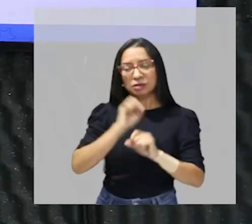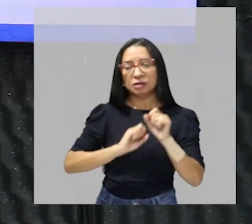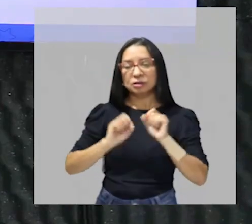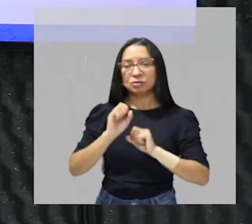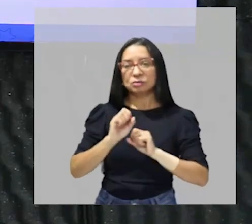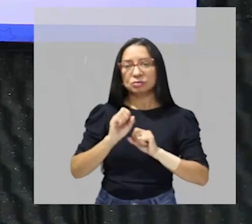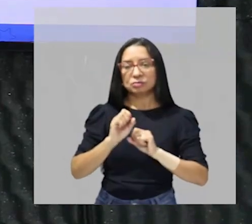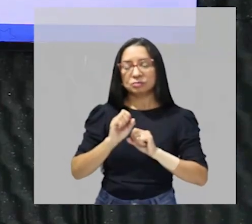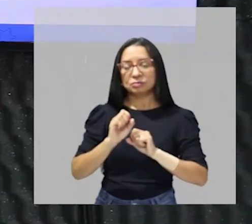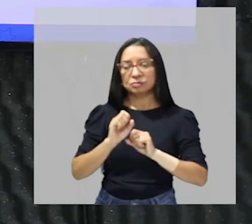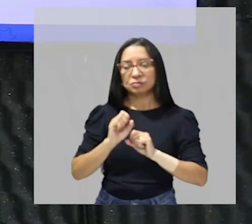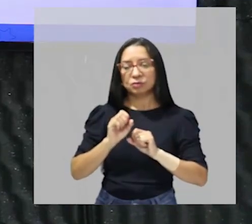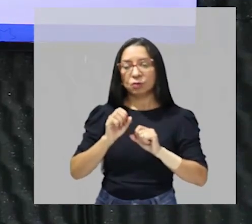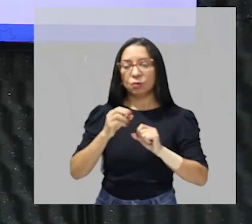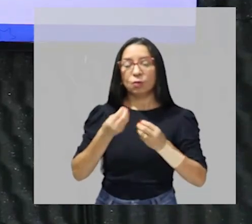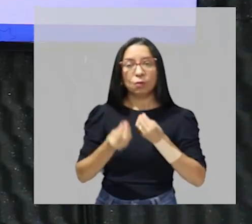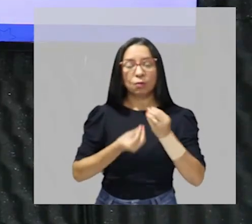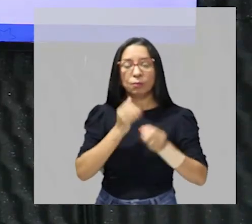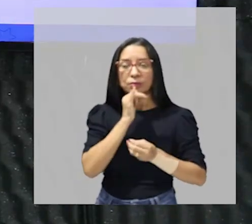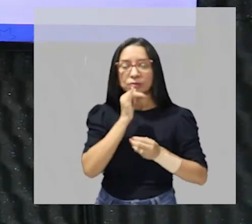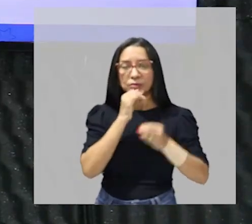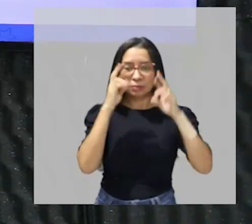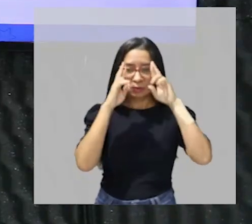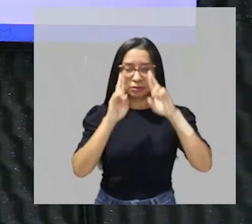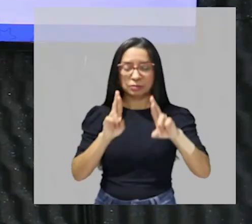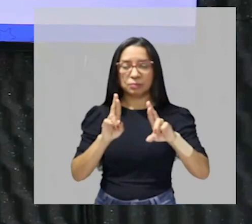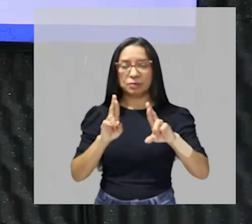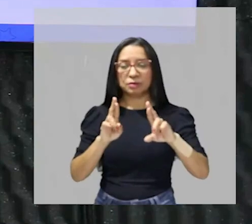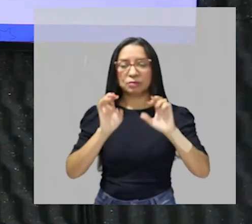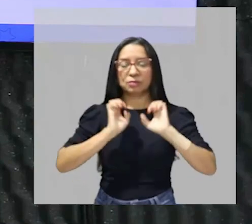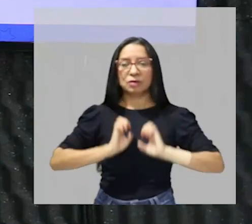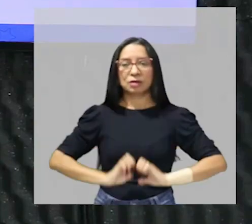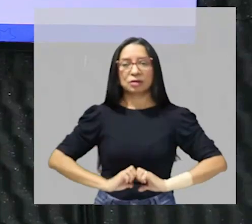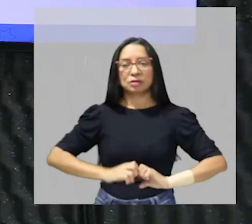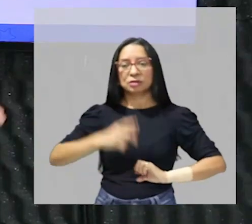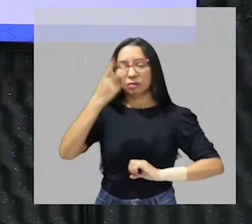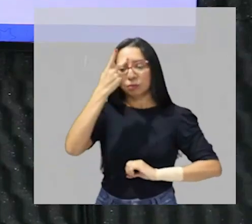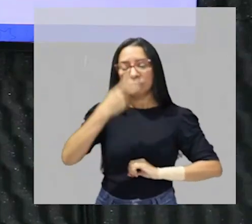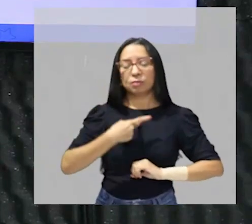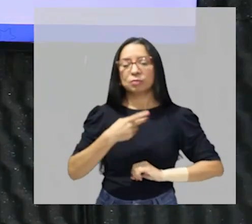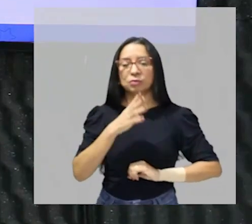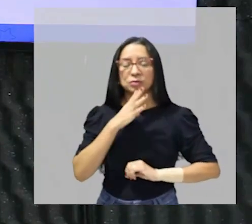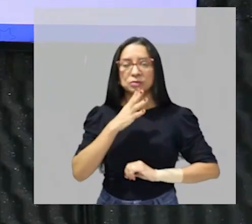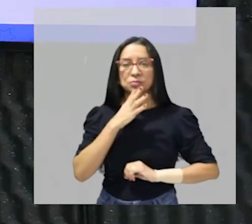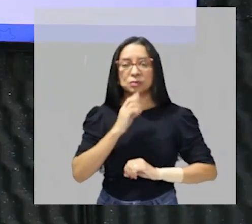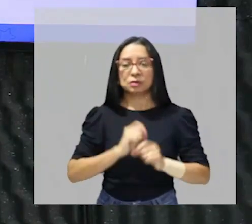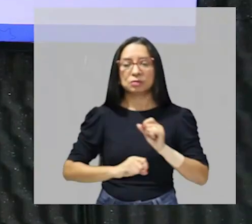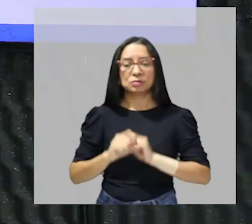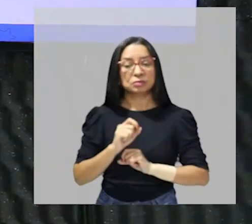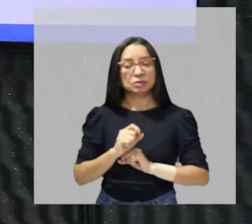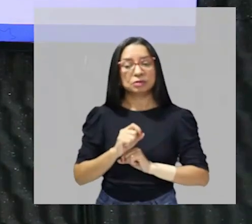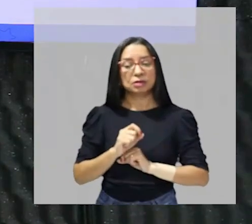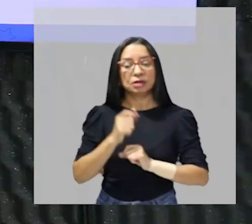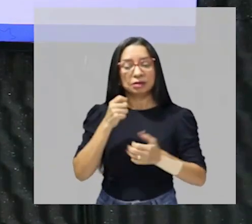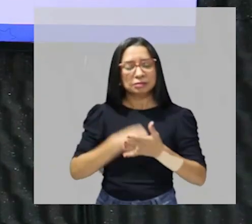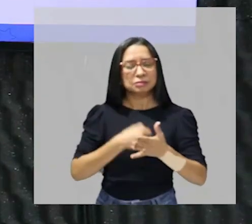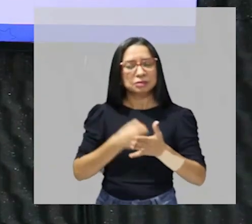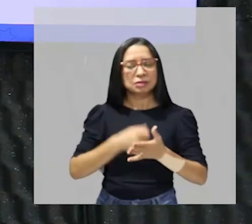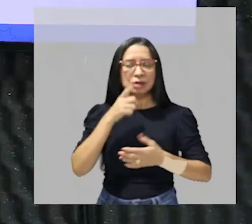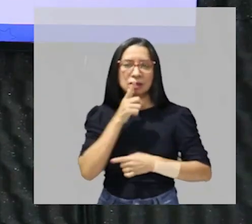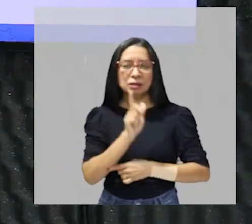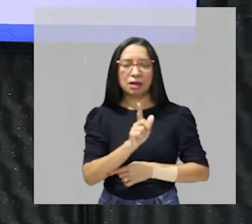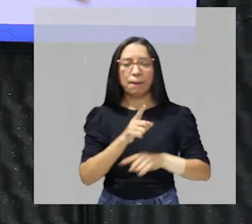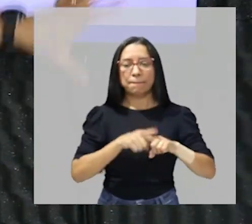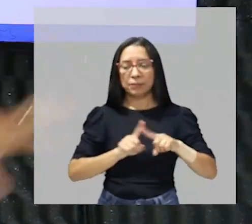autoconhecimento, e tentar ganhar aquela disputa, que é o esporte, o processo de esportivação é isso. Mas,